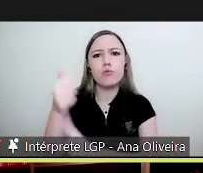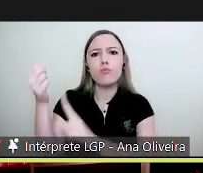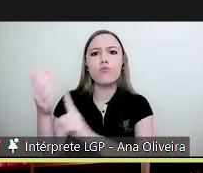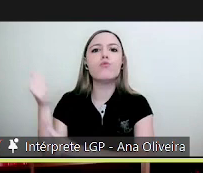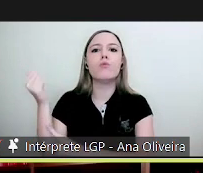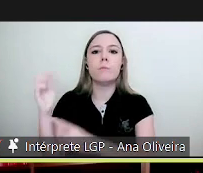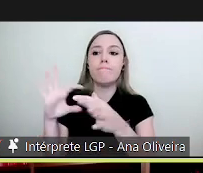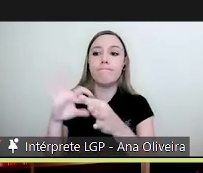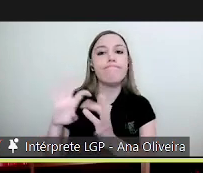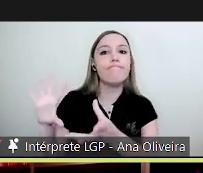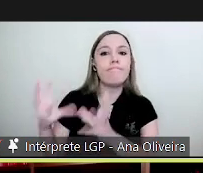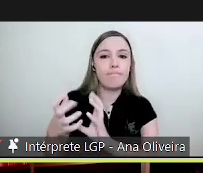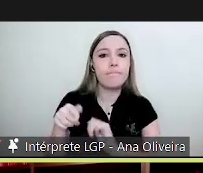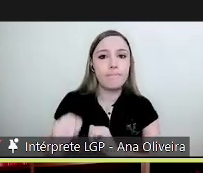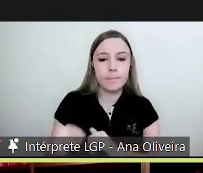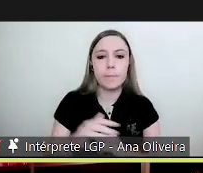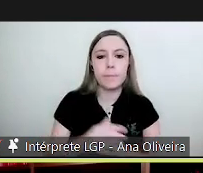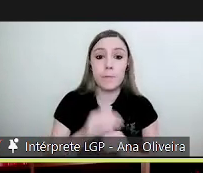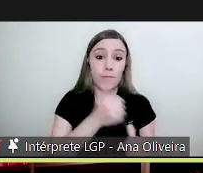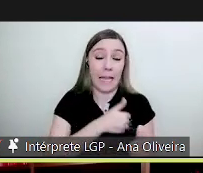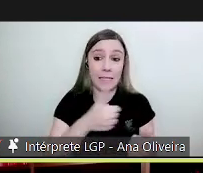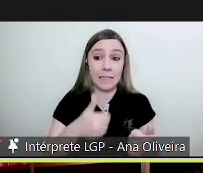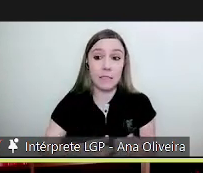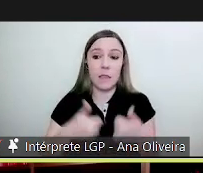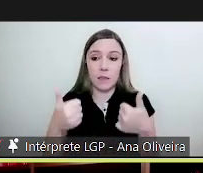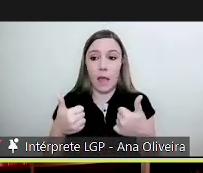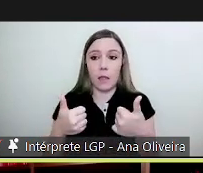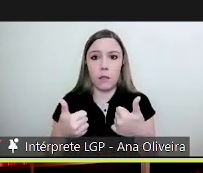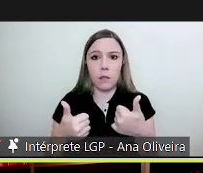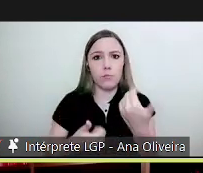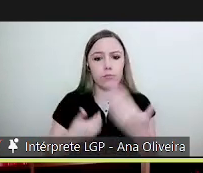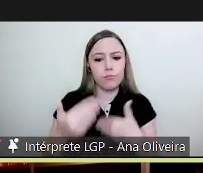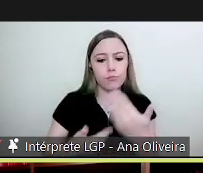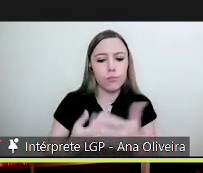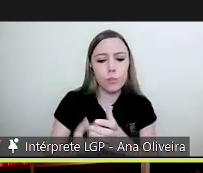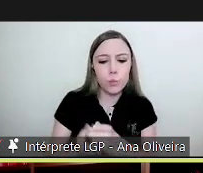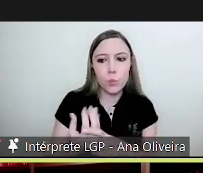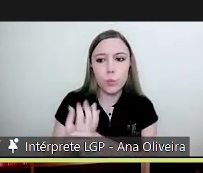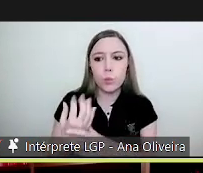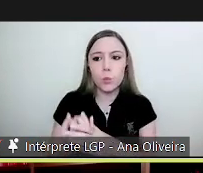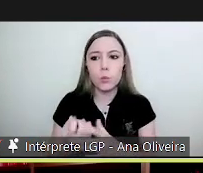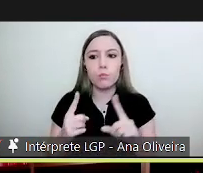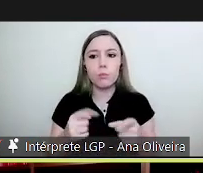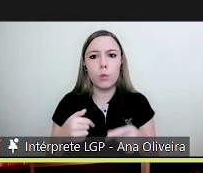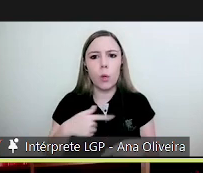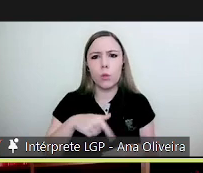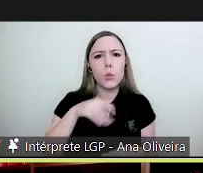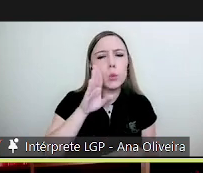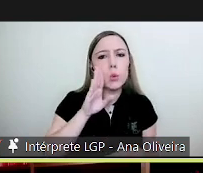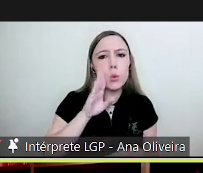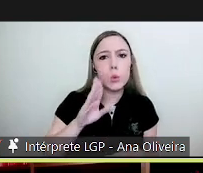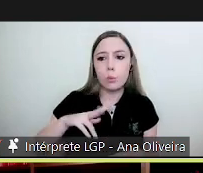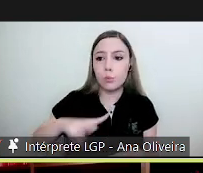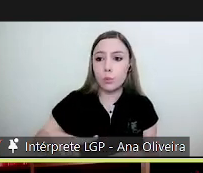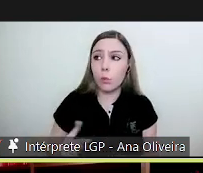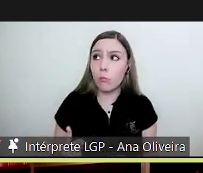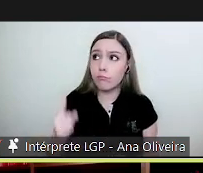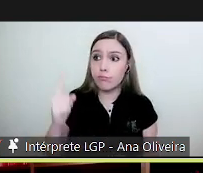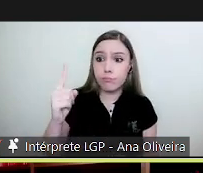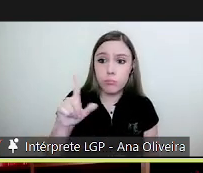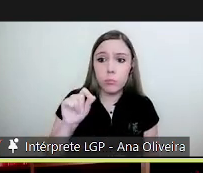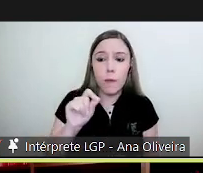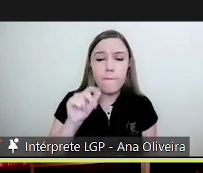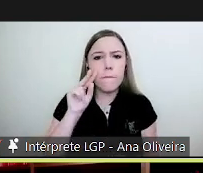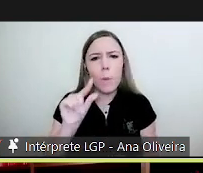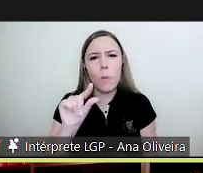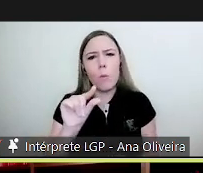sustentabilidade. E a cidade em construção, em implementação, que nós vimos no norte do país e que vemos um